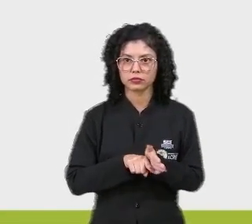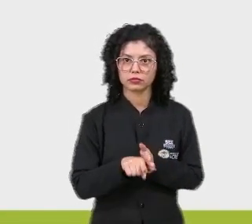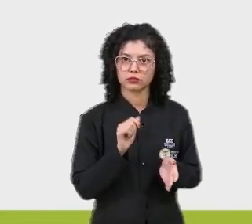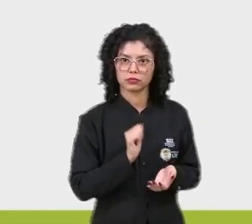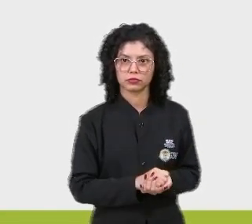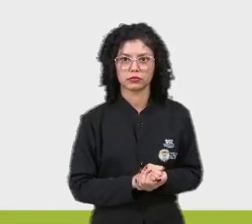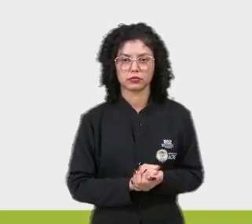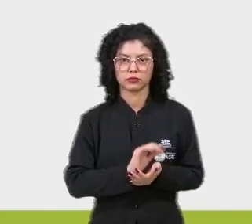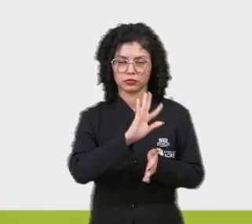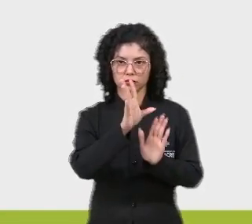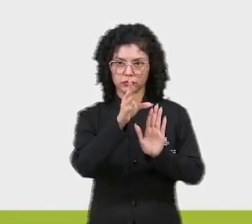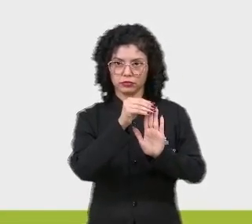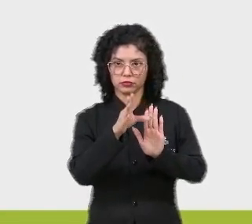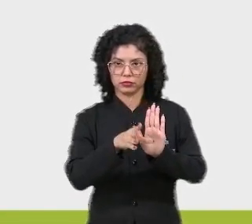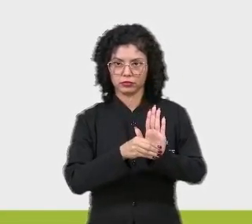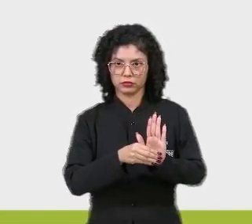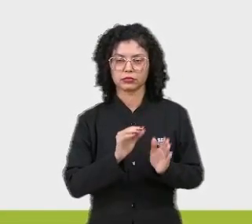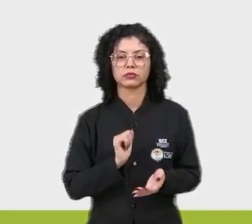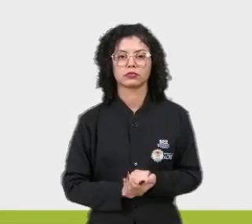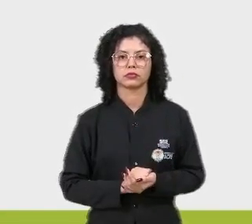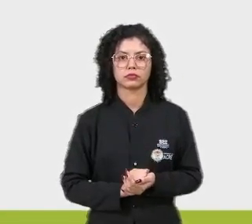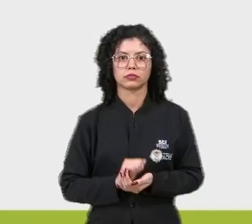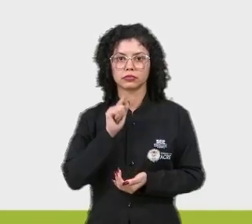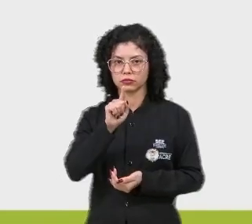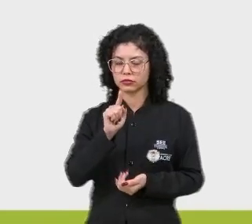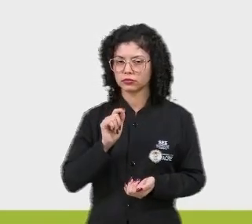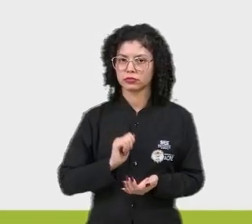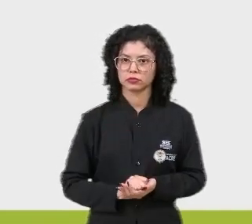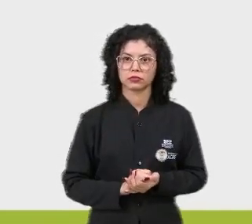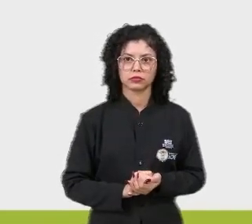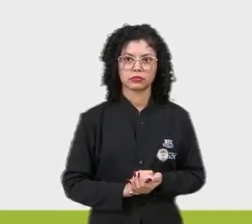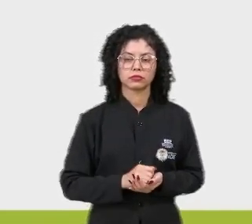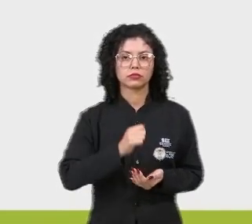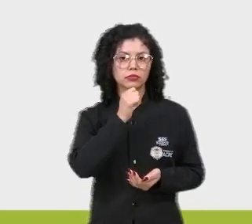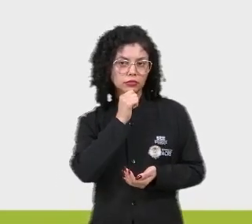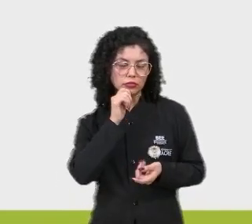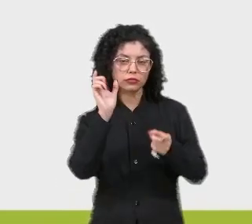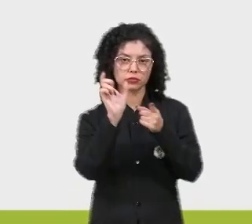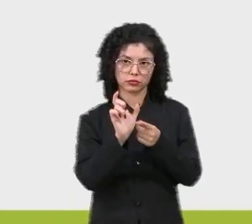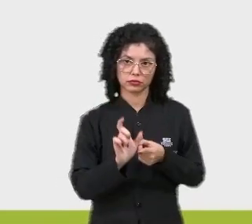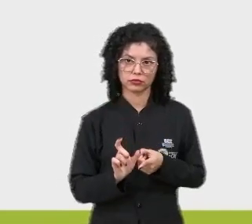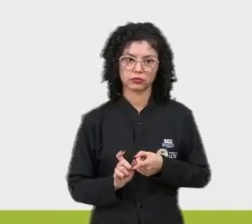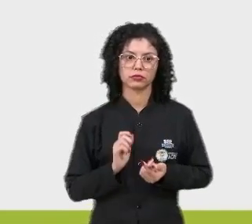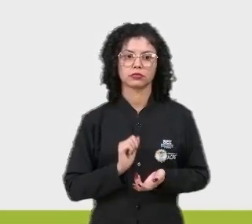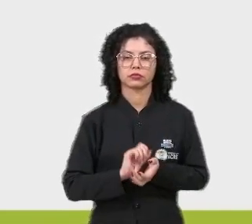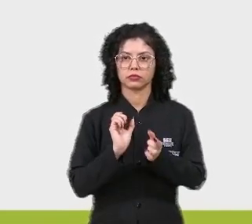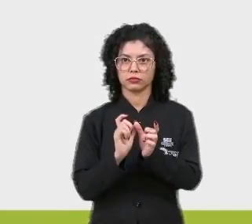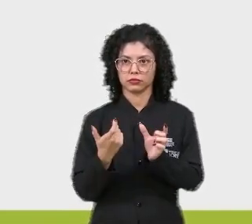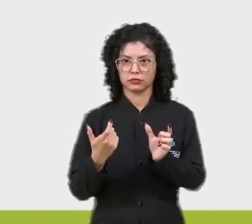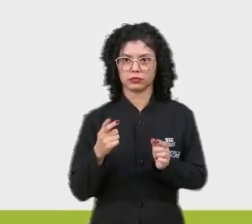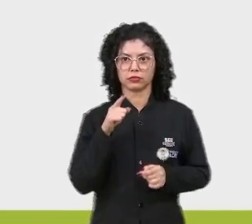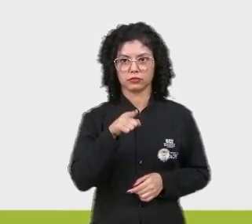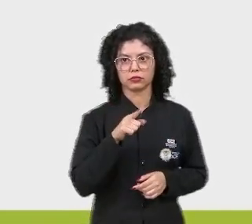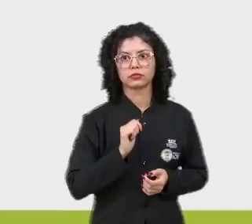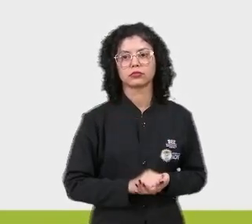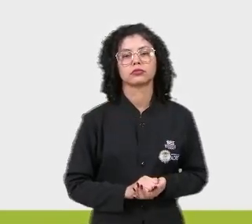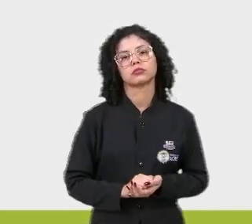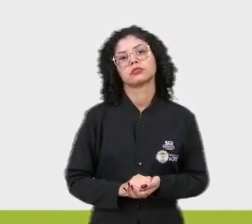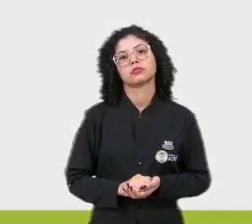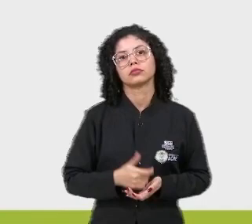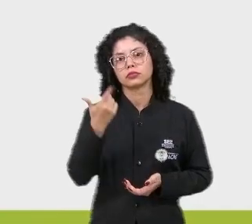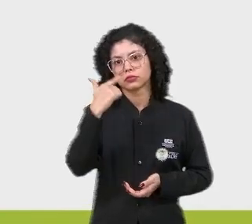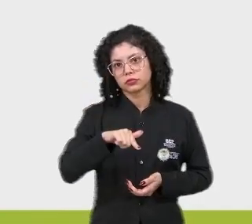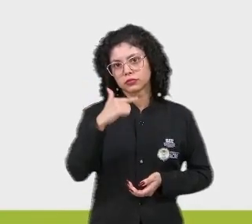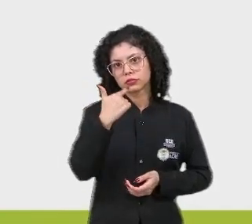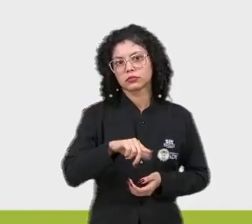justamente coloca lá no no Google né no seu buscador essas palavras que são sinônimos para que você possa não ficar